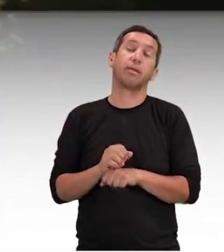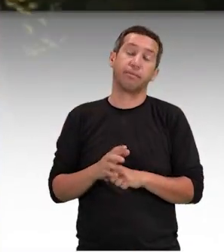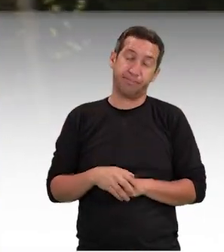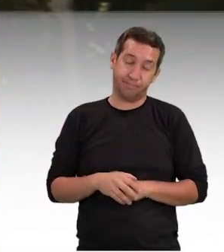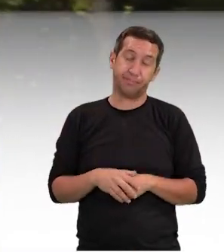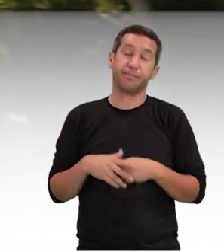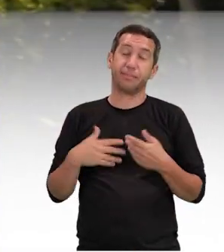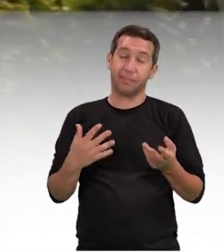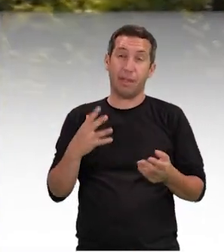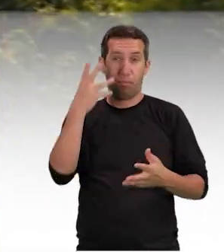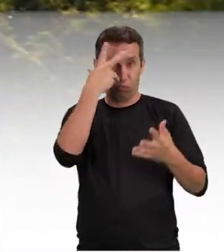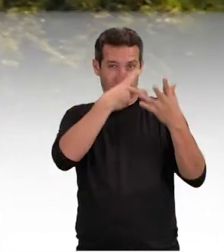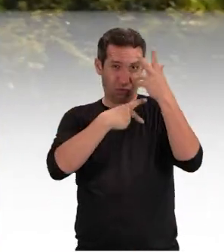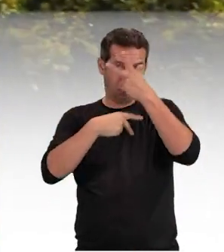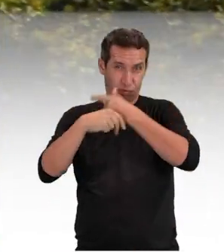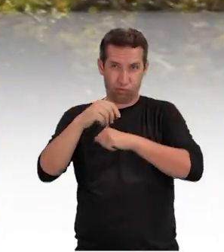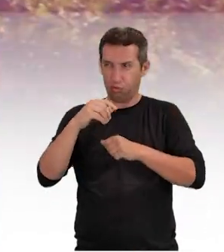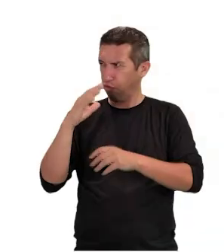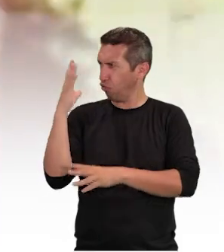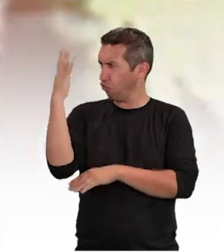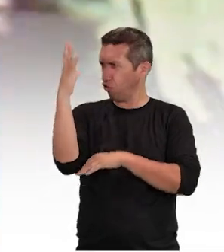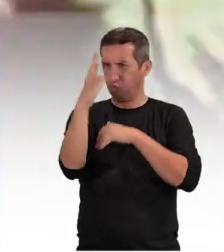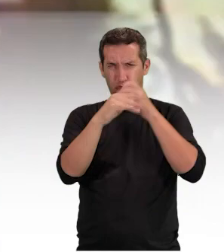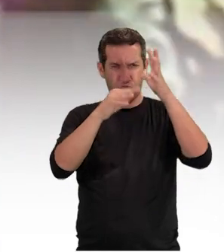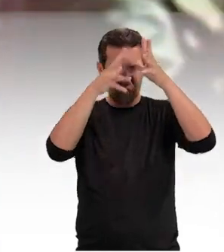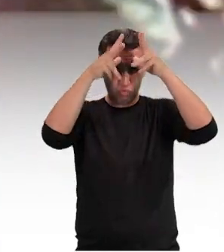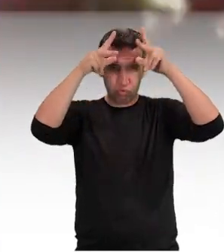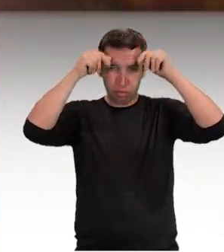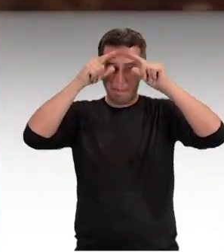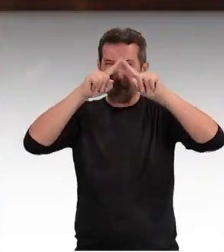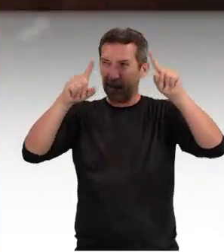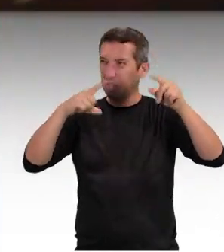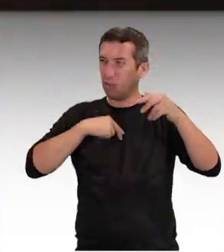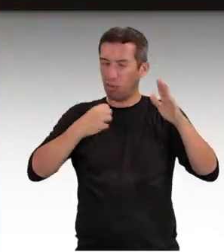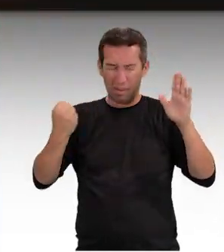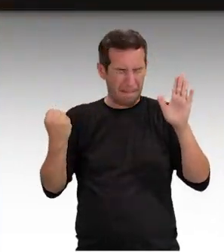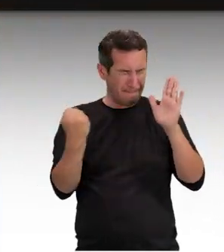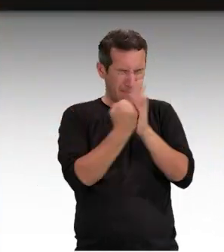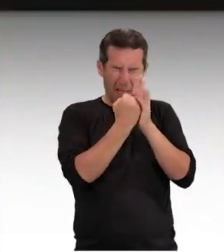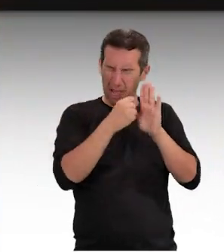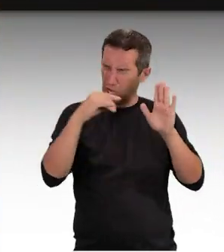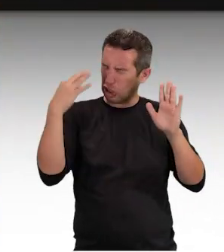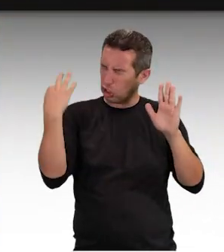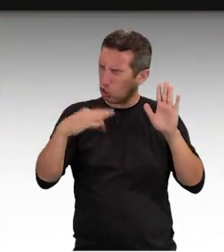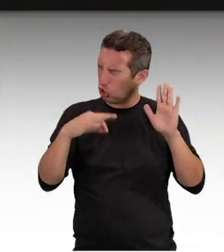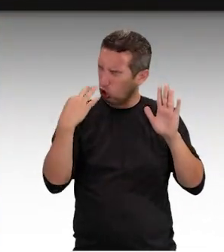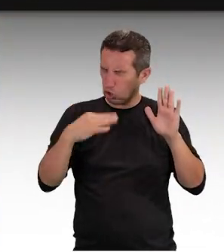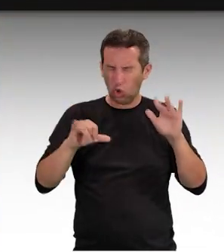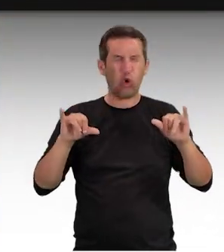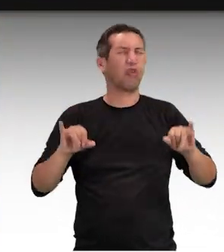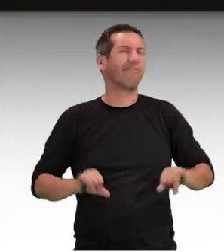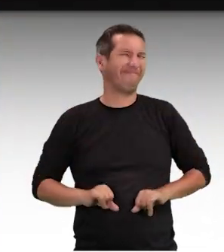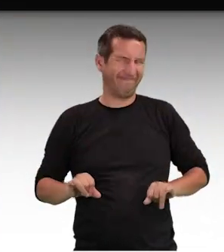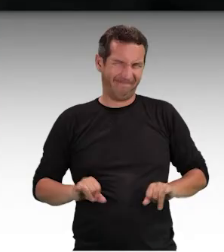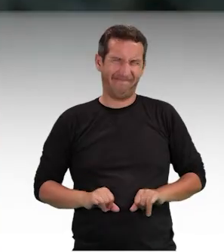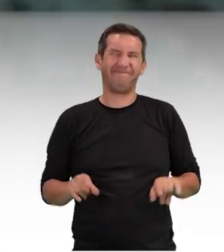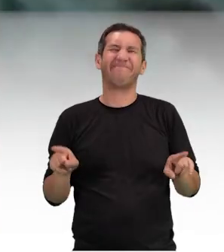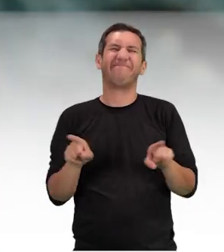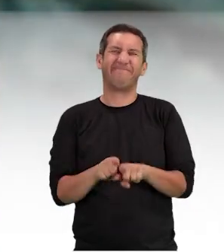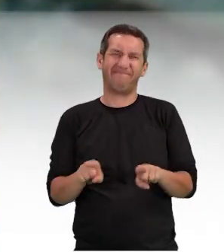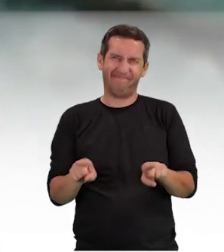A beleza da floresta amazônica divide espaço com cicatrizes dolorosas de um passado de dor e sofrimento.